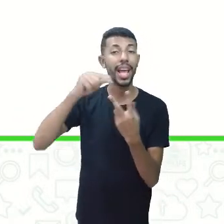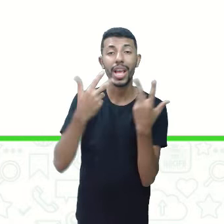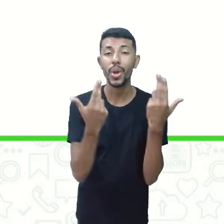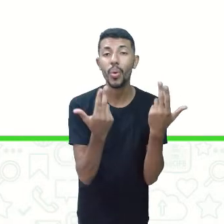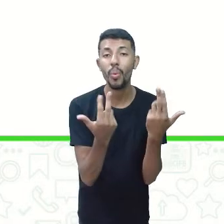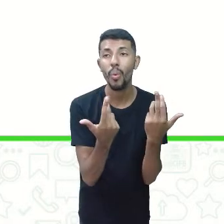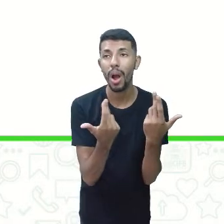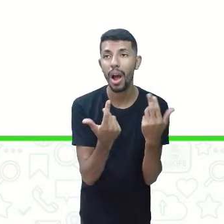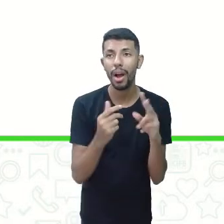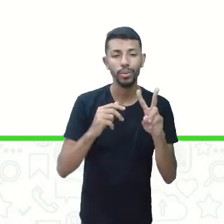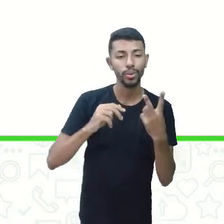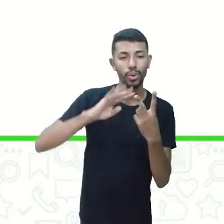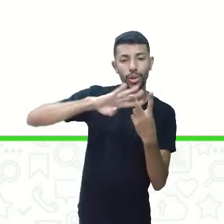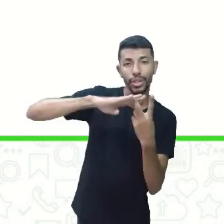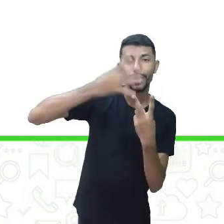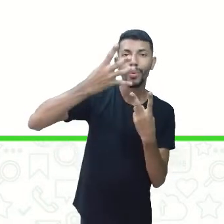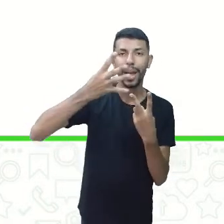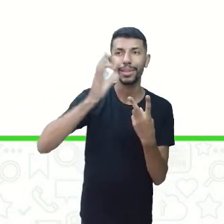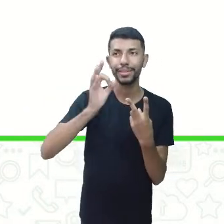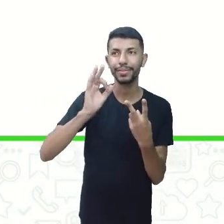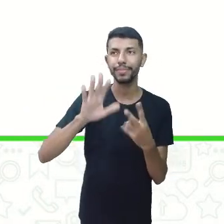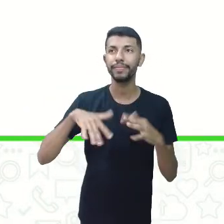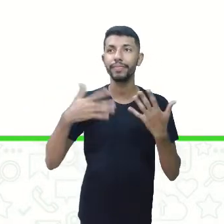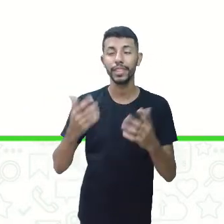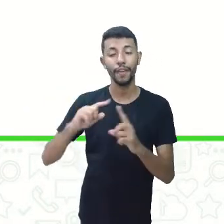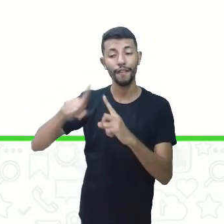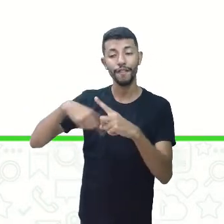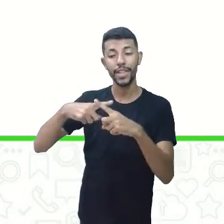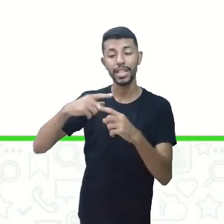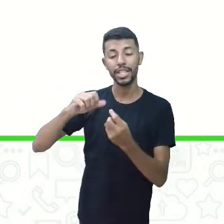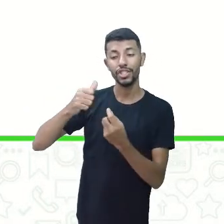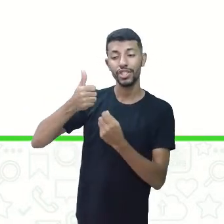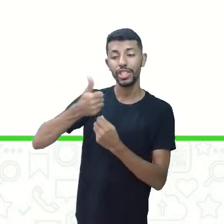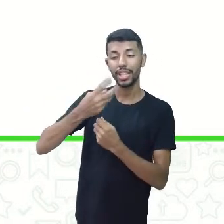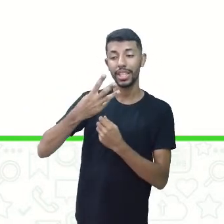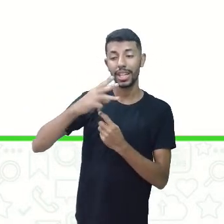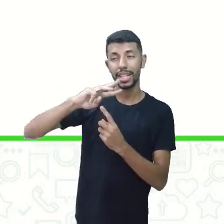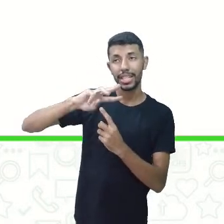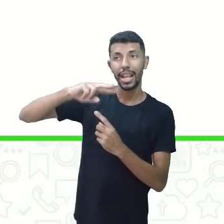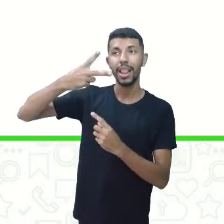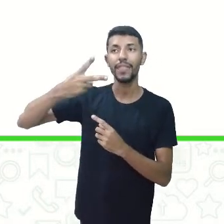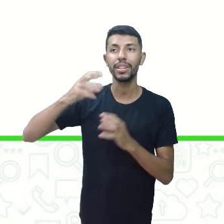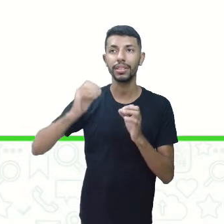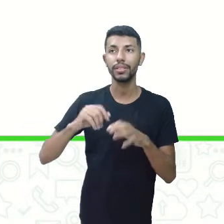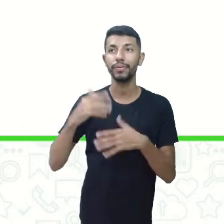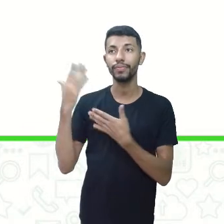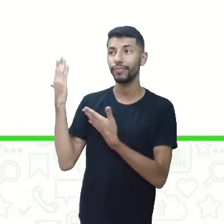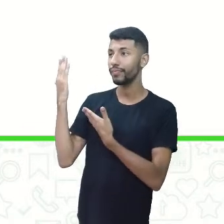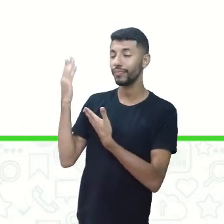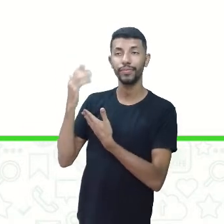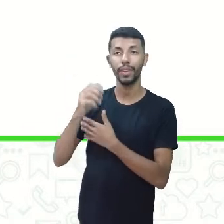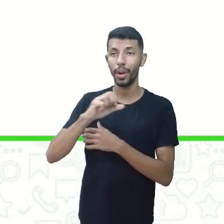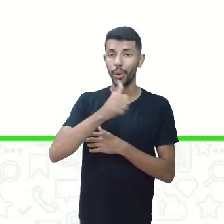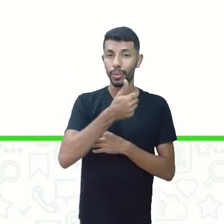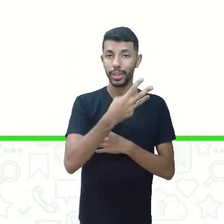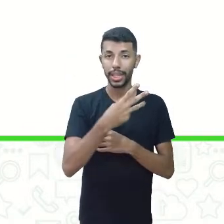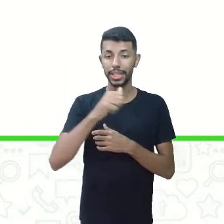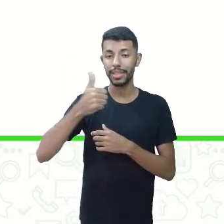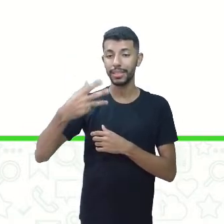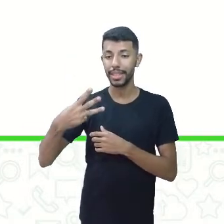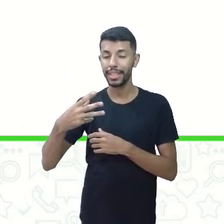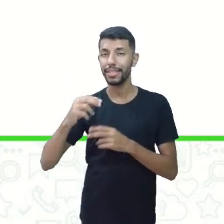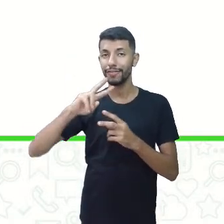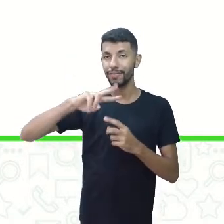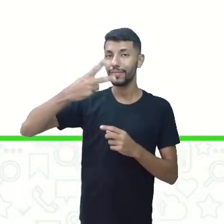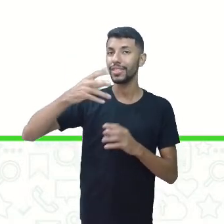coisa, 2 elevado à quarta potência. Vezes 13, quantas vezes o 13 apareceu ali para dividir? 2 vezes. Então, 13